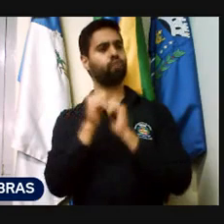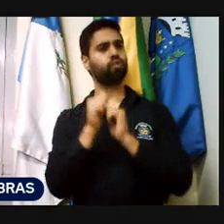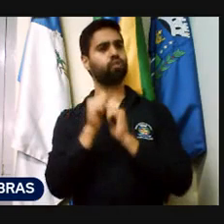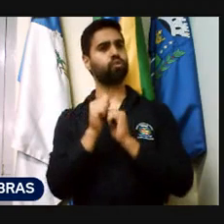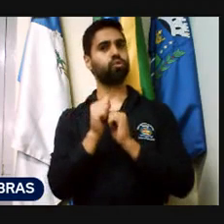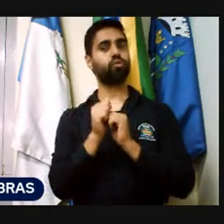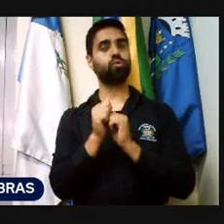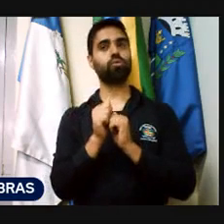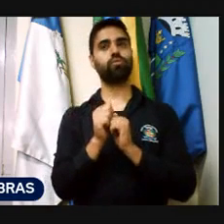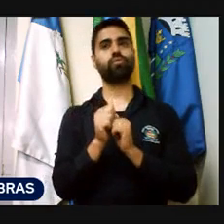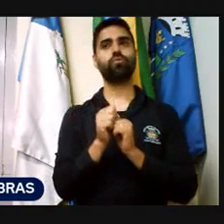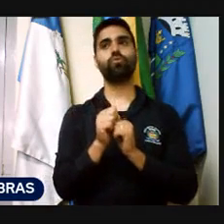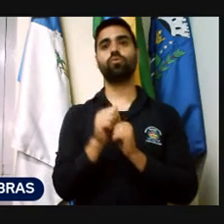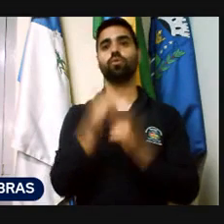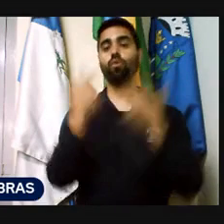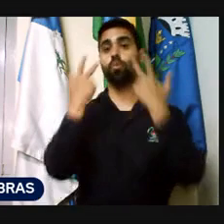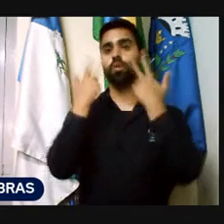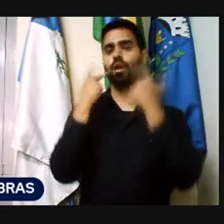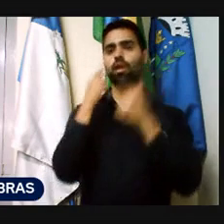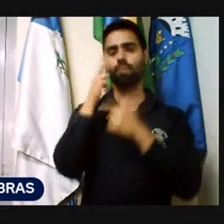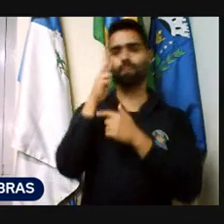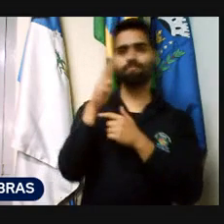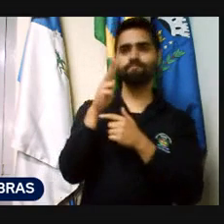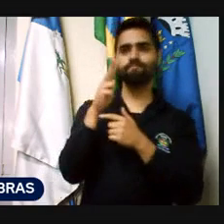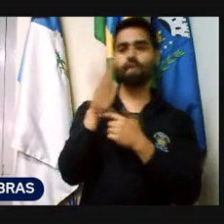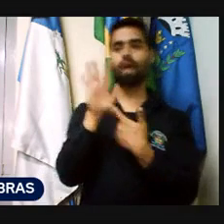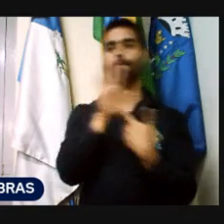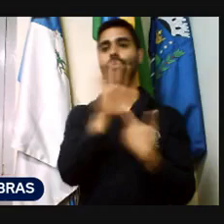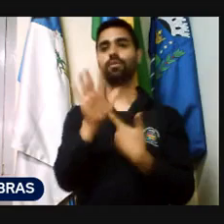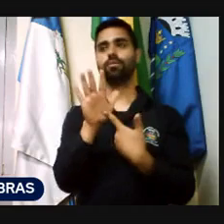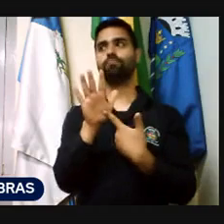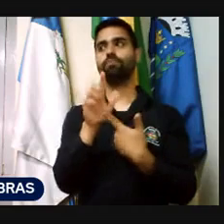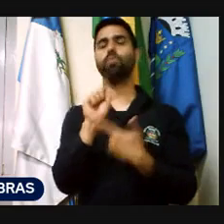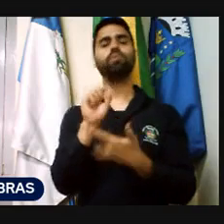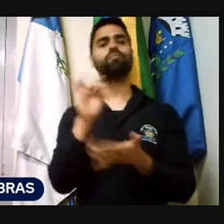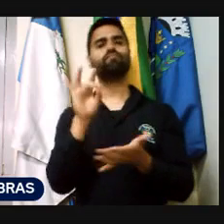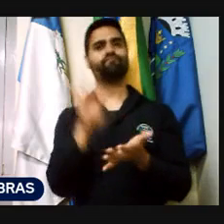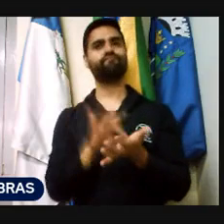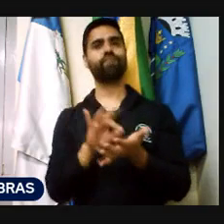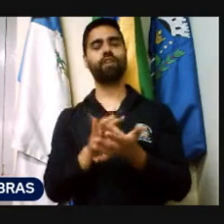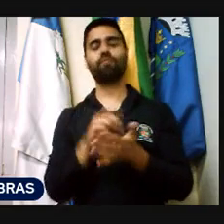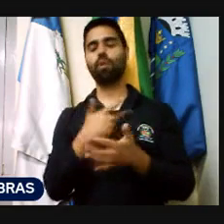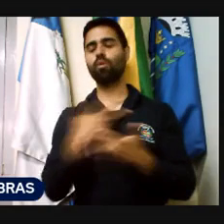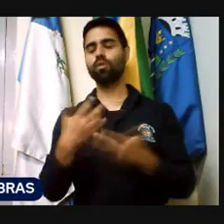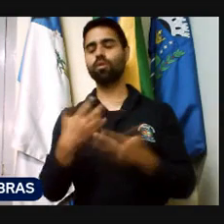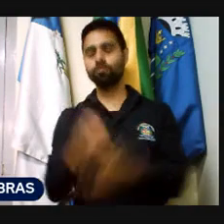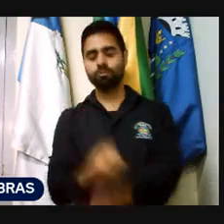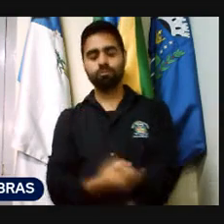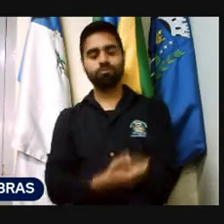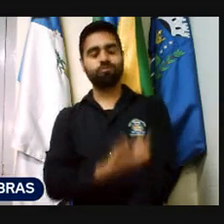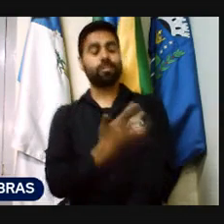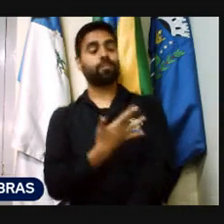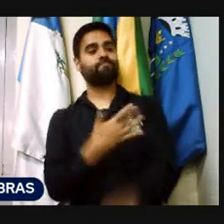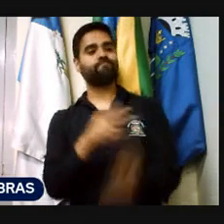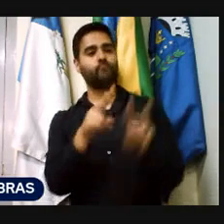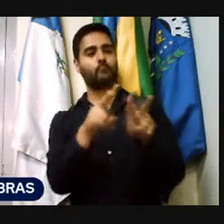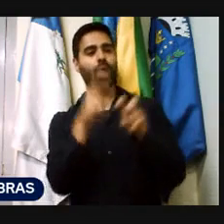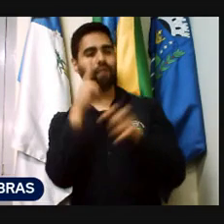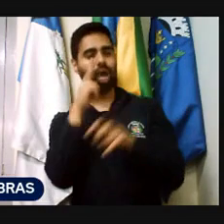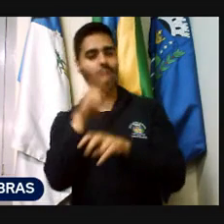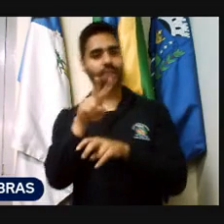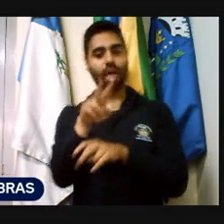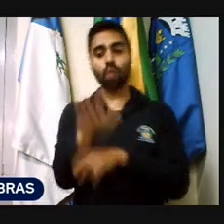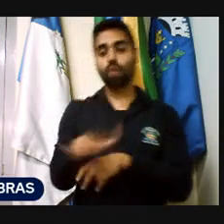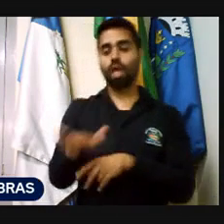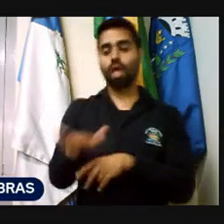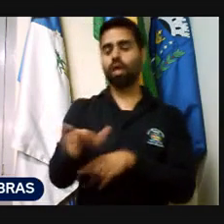esse prestígio a essa apresentação. Realmente foi emocionante ver aqueles pequeninos lá, os